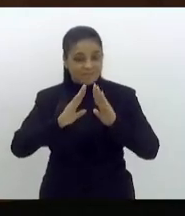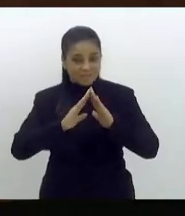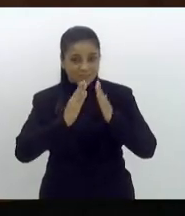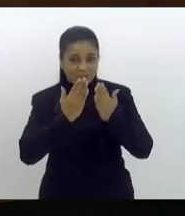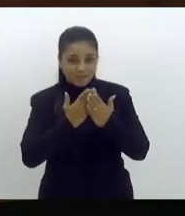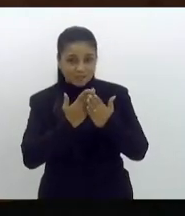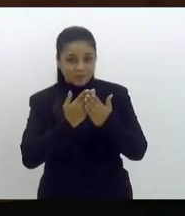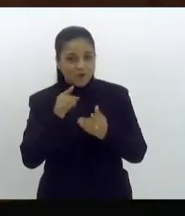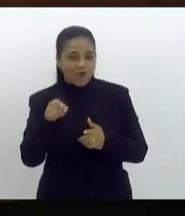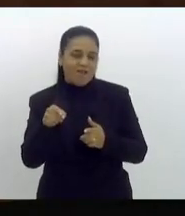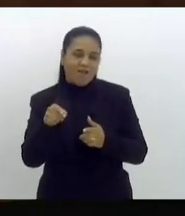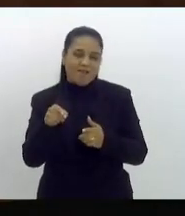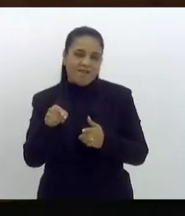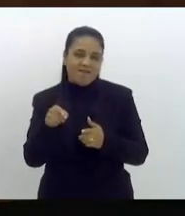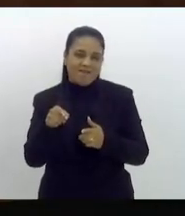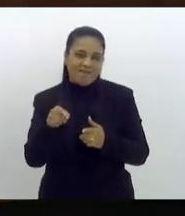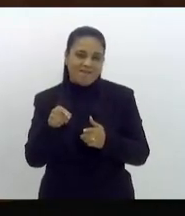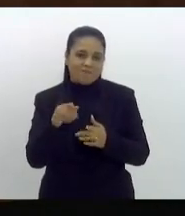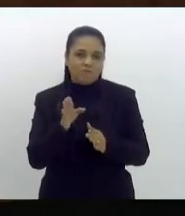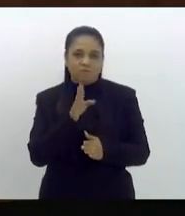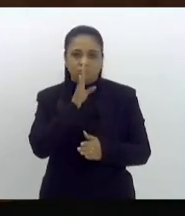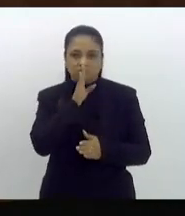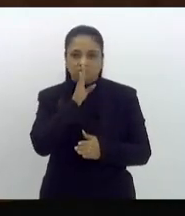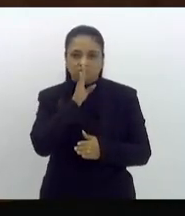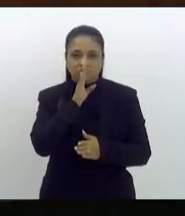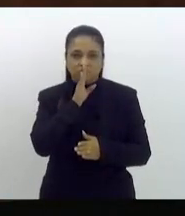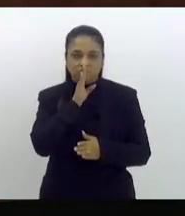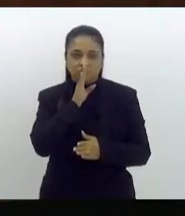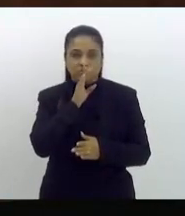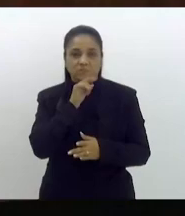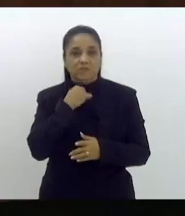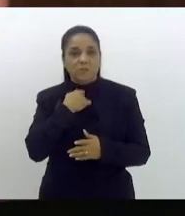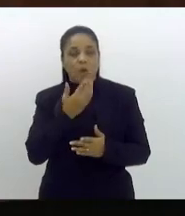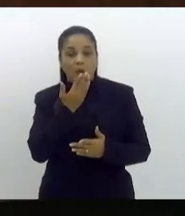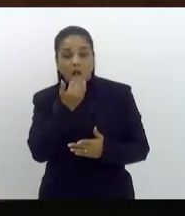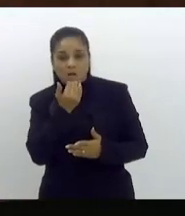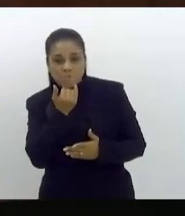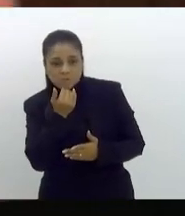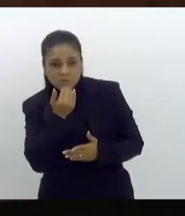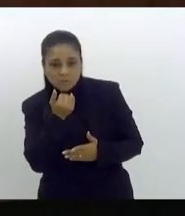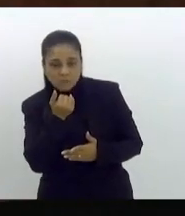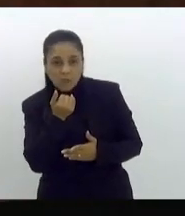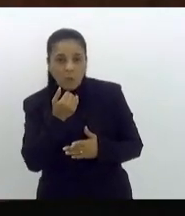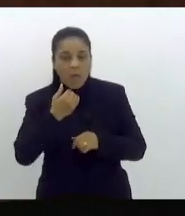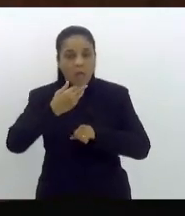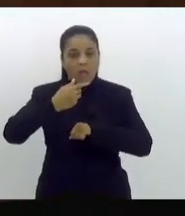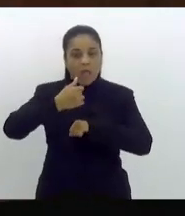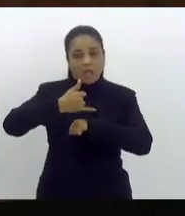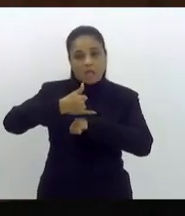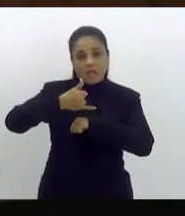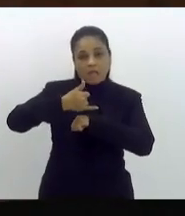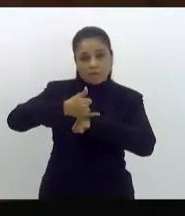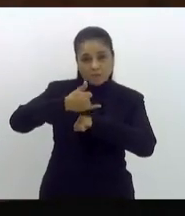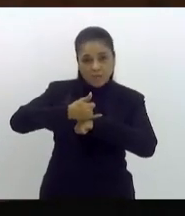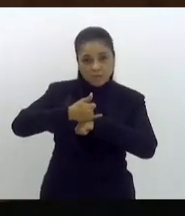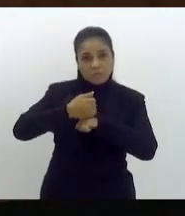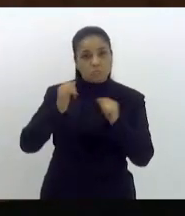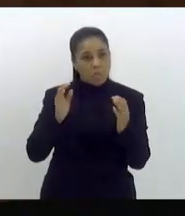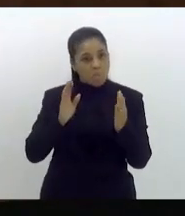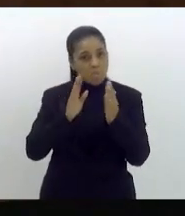Ninguém bate mas na hora de bater de frente com alimentação porque capitalismo pode bater mas hora